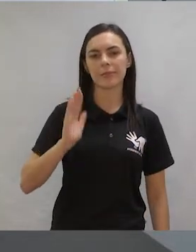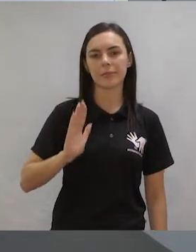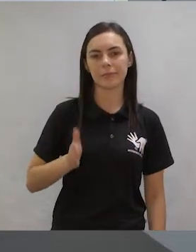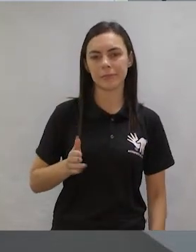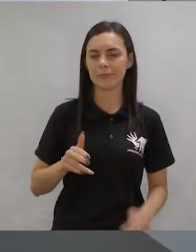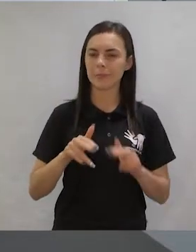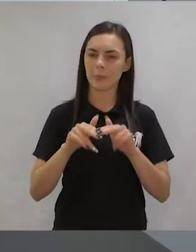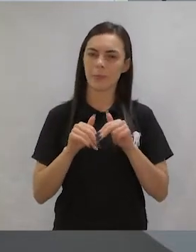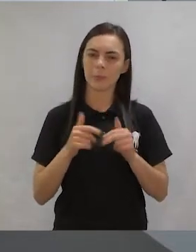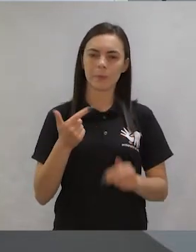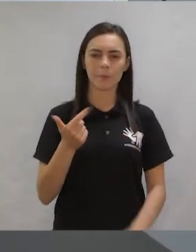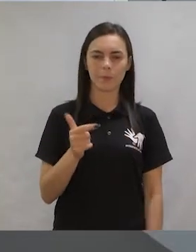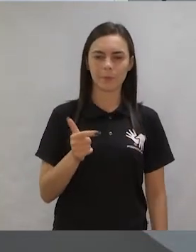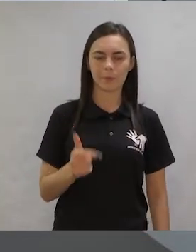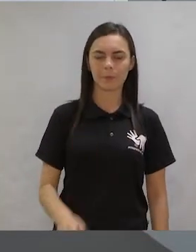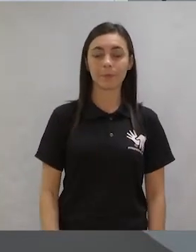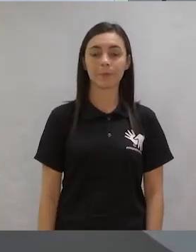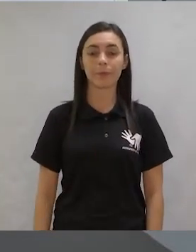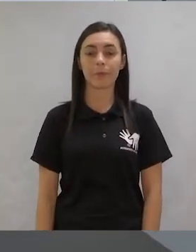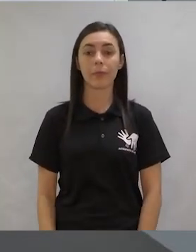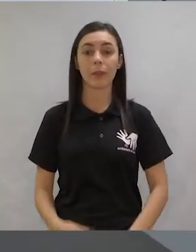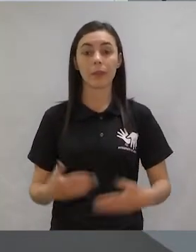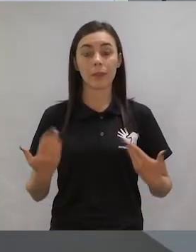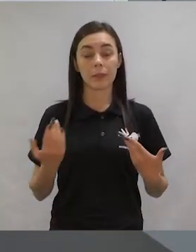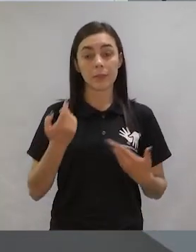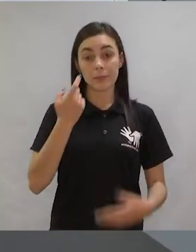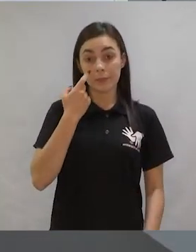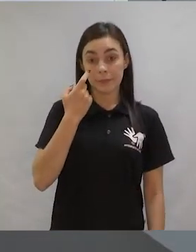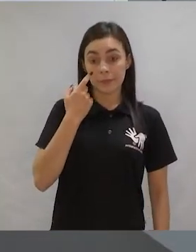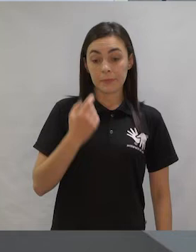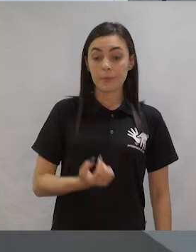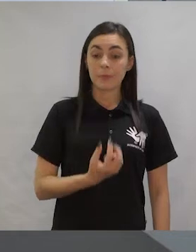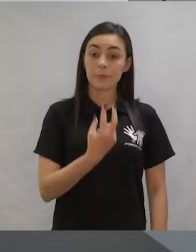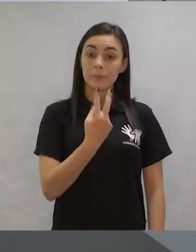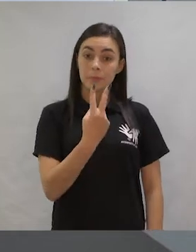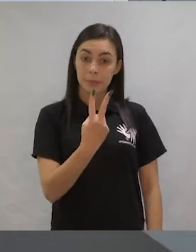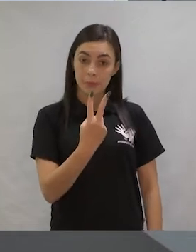por isso que ali não aparece. Então, olha só,